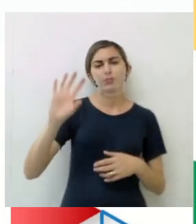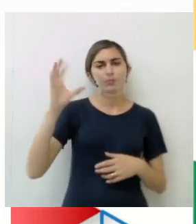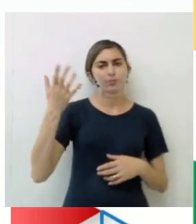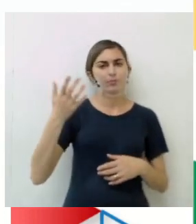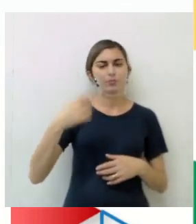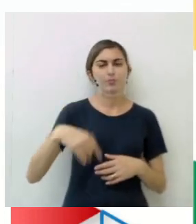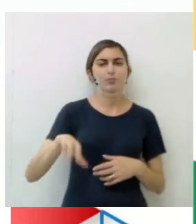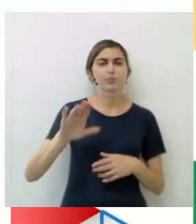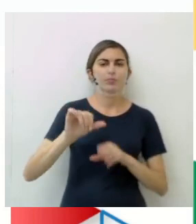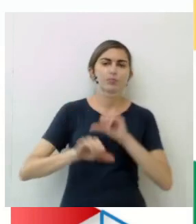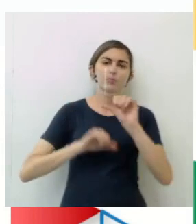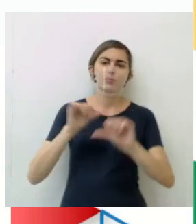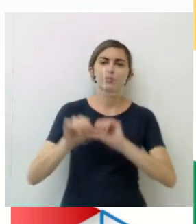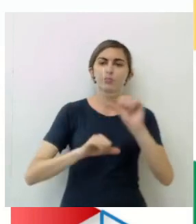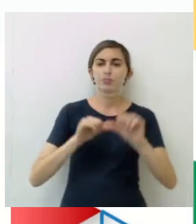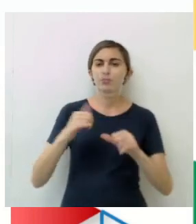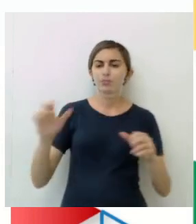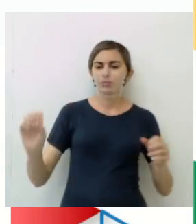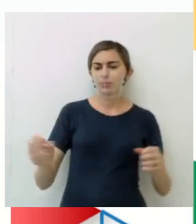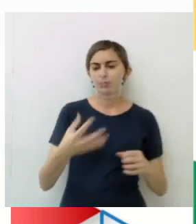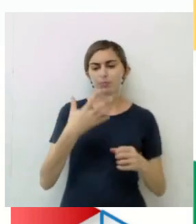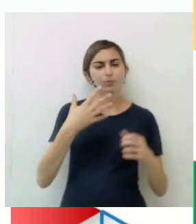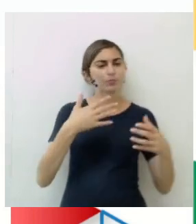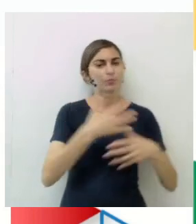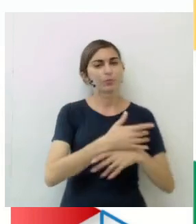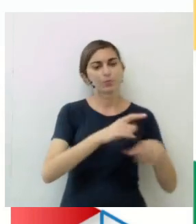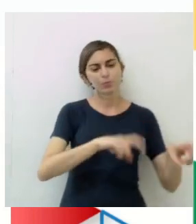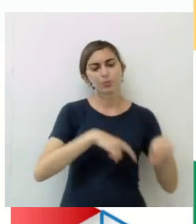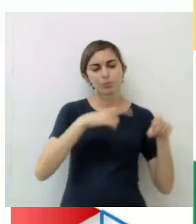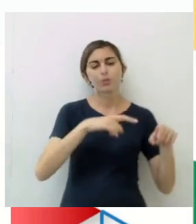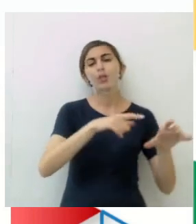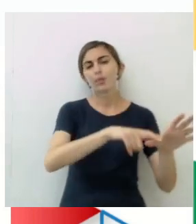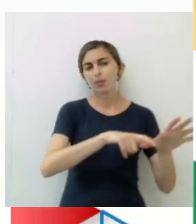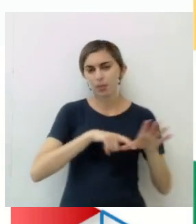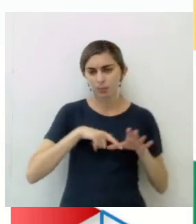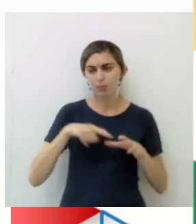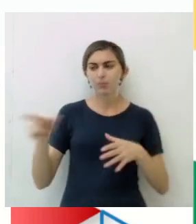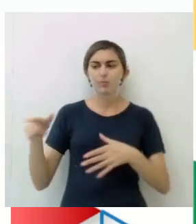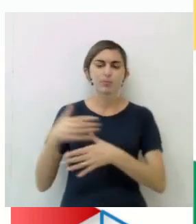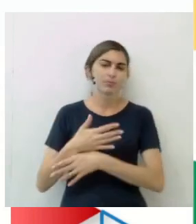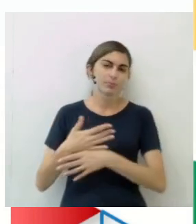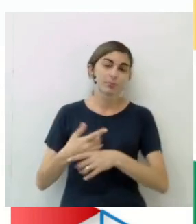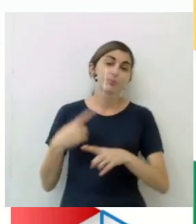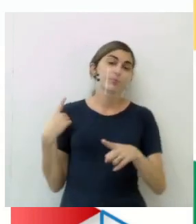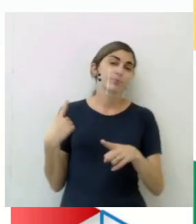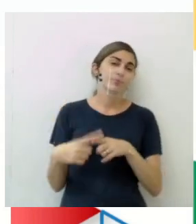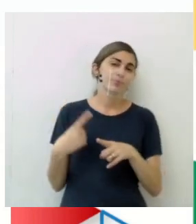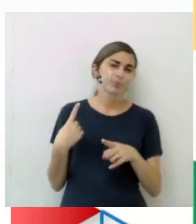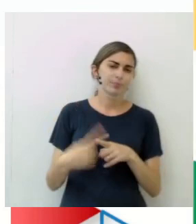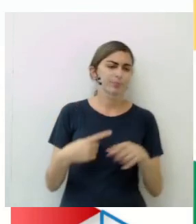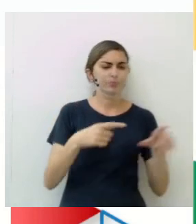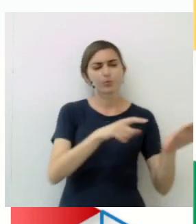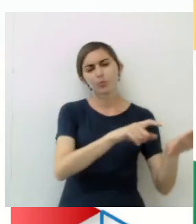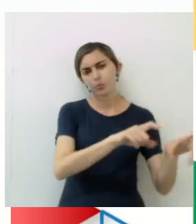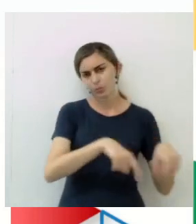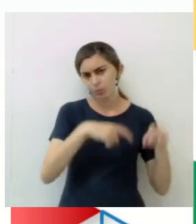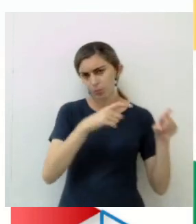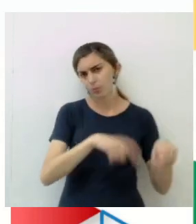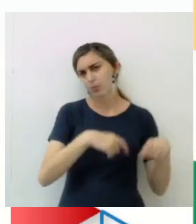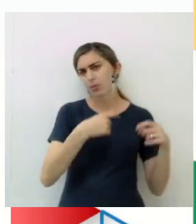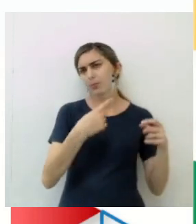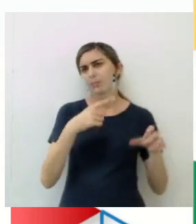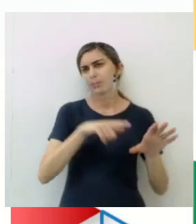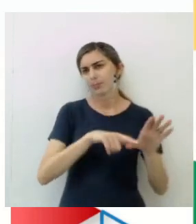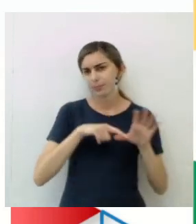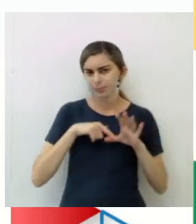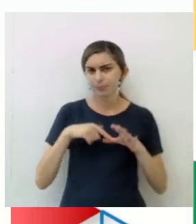situação foi se invertendo e atualmente o campo ela depende da cidade. Mas por que o campo ele vai depender da cidade, minha